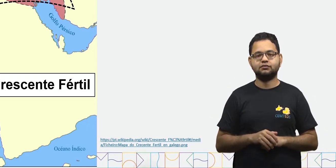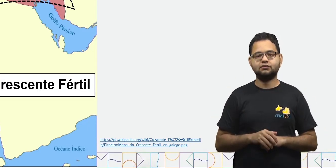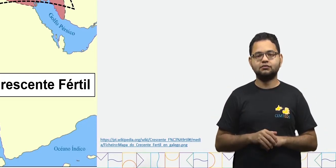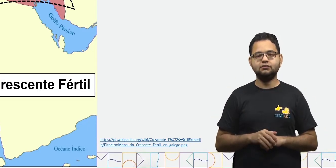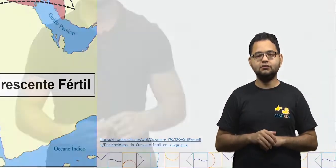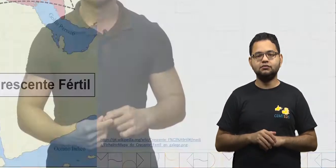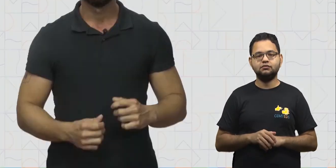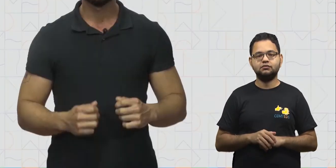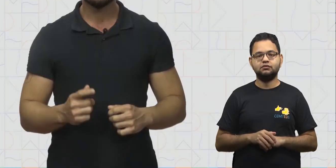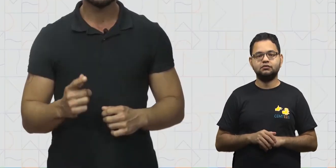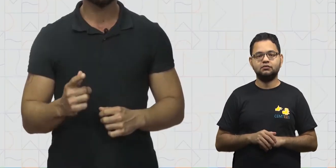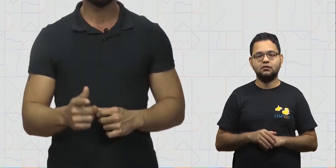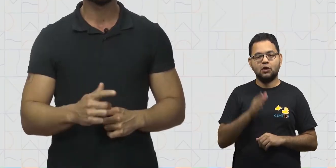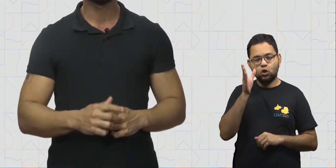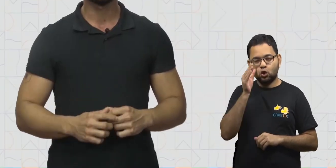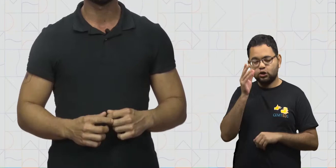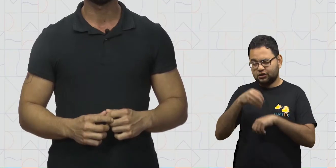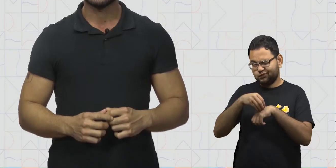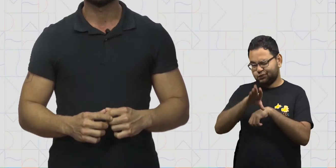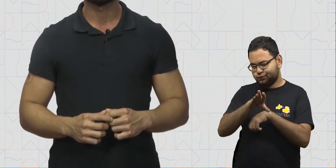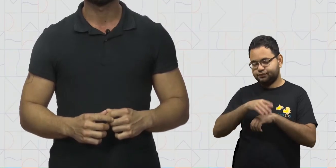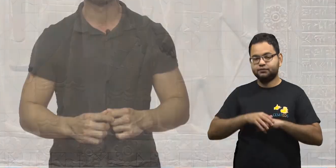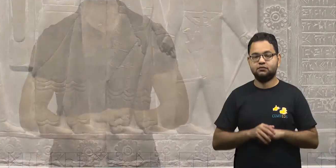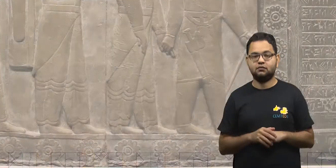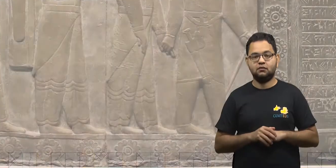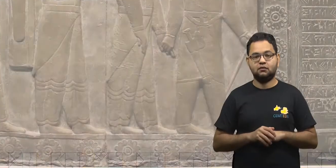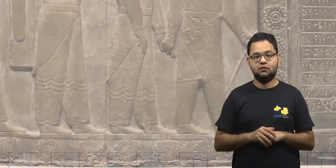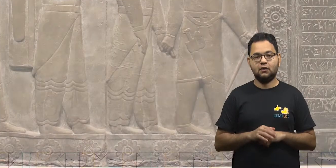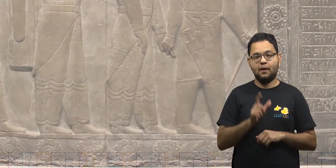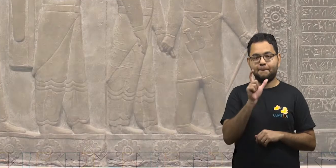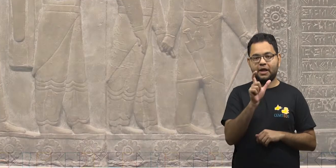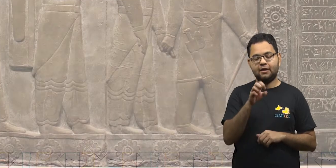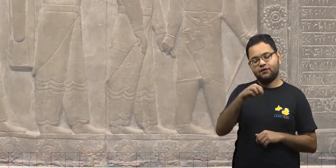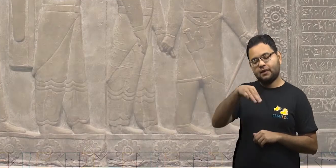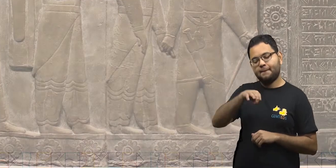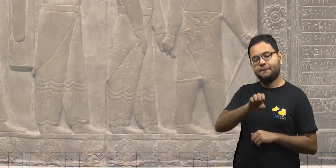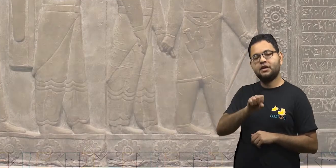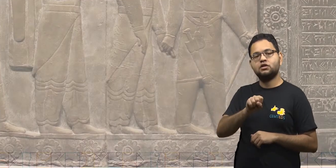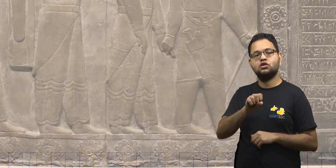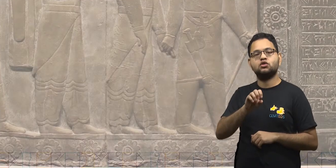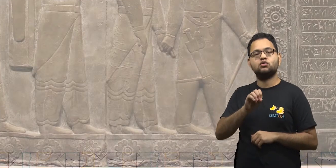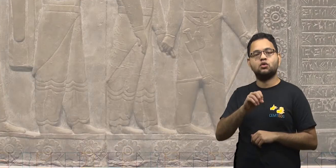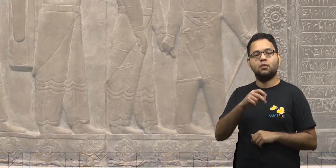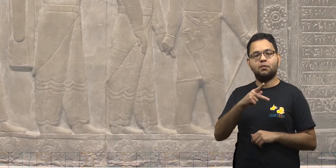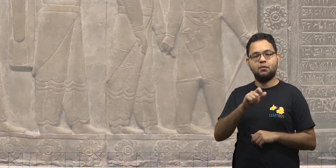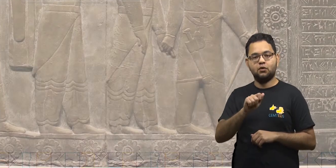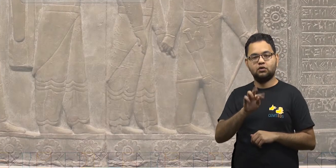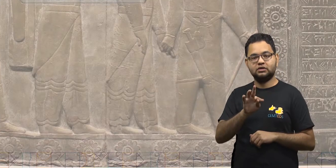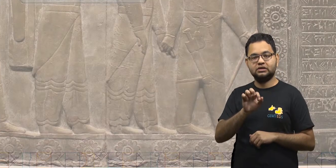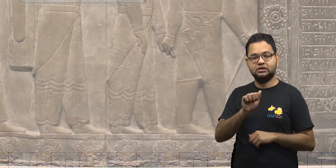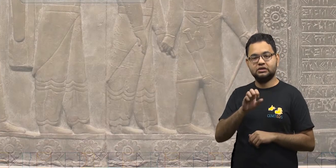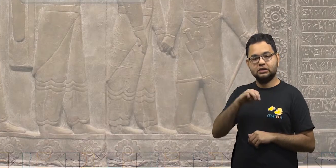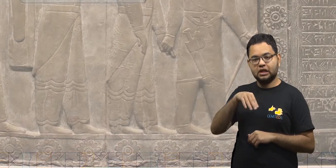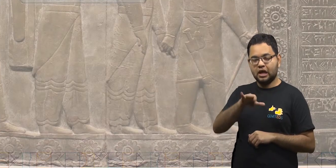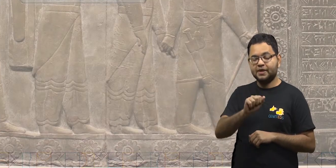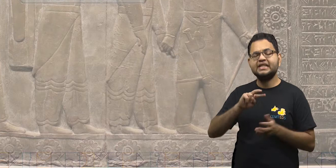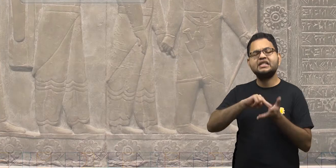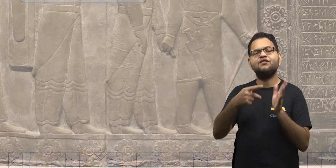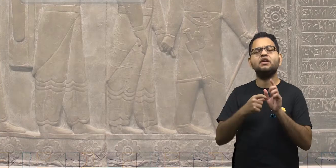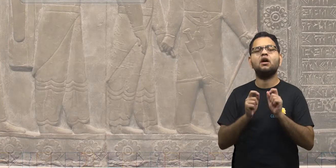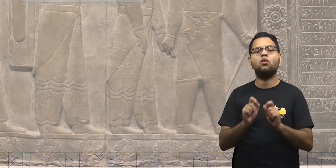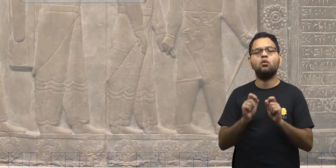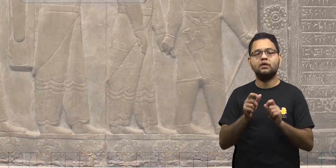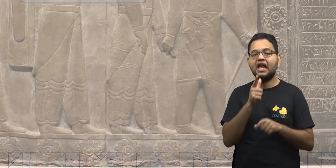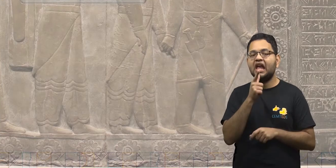e poderosos. Vejamos algumas curiosidades. A palavra Mesopotâmia significa entre rios. E aí,